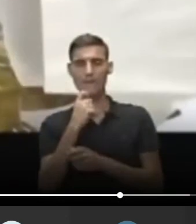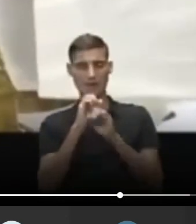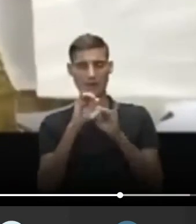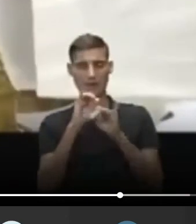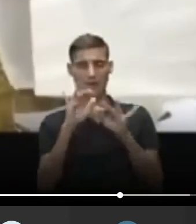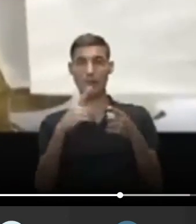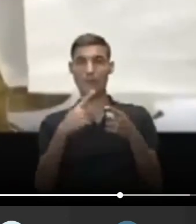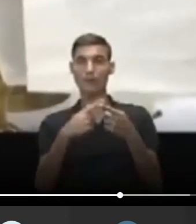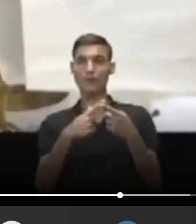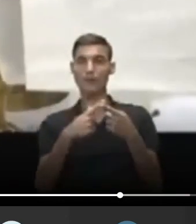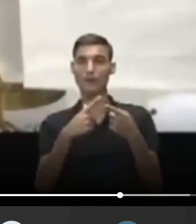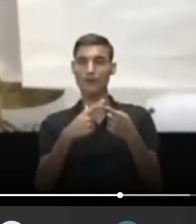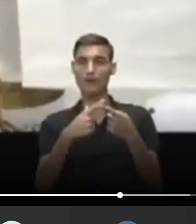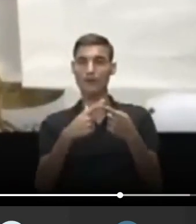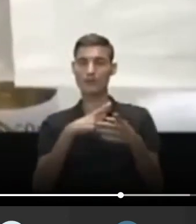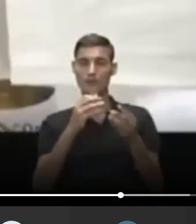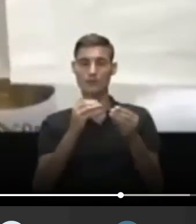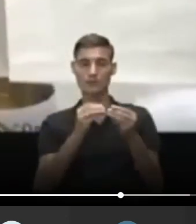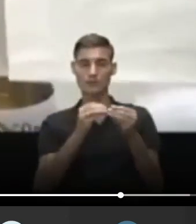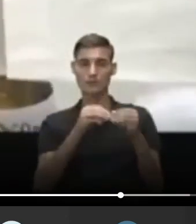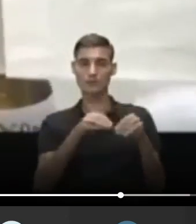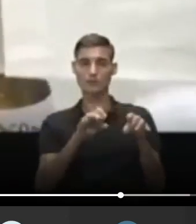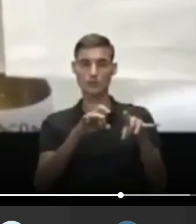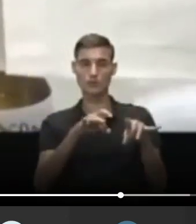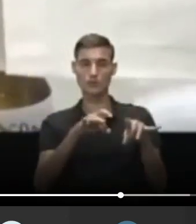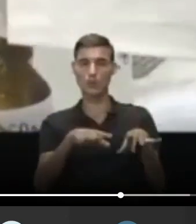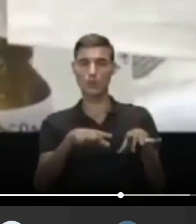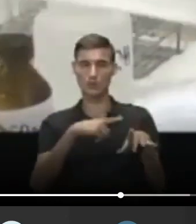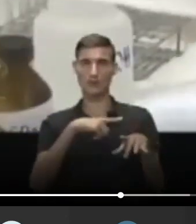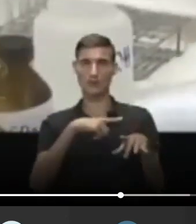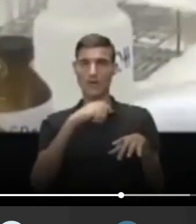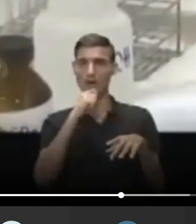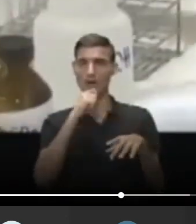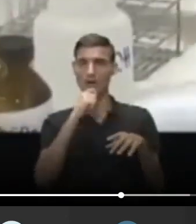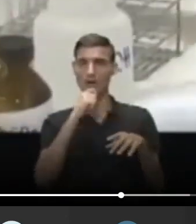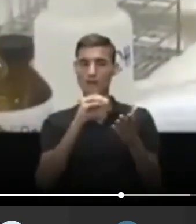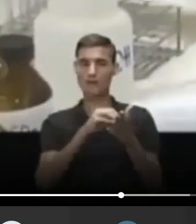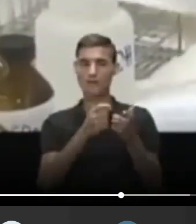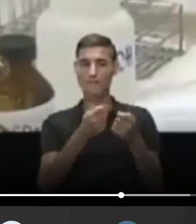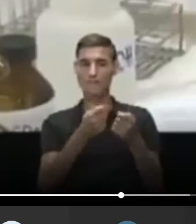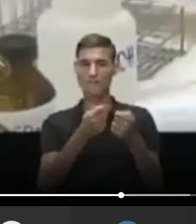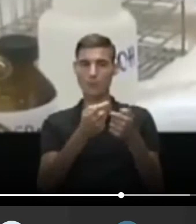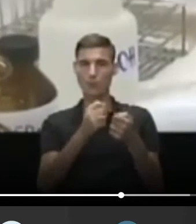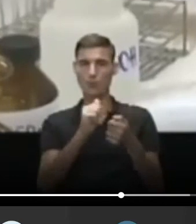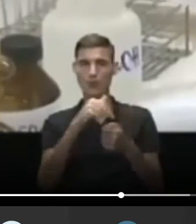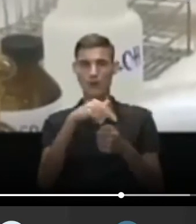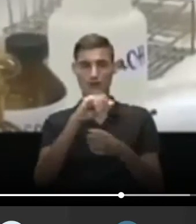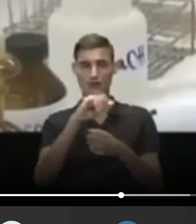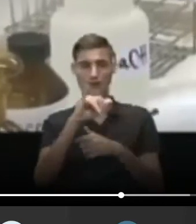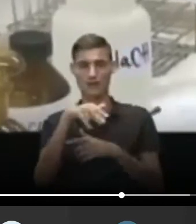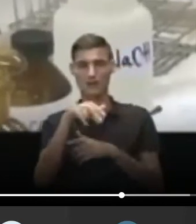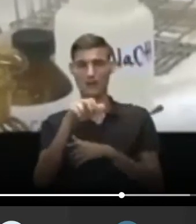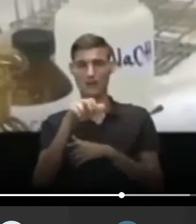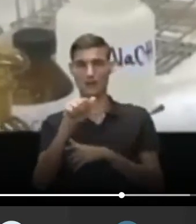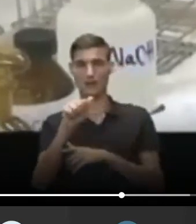que tem que haver a separação desses componentes. No caso aí, é a anilina.